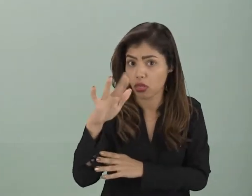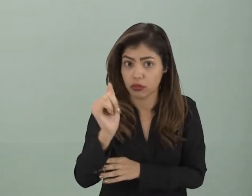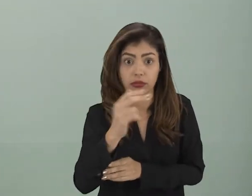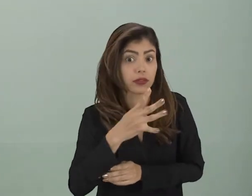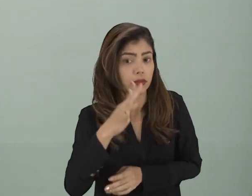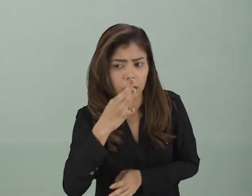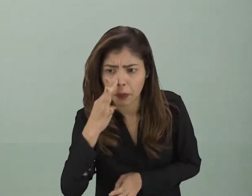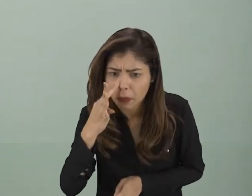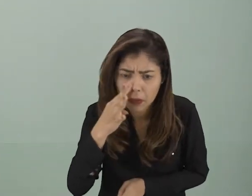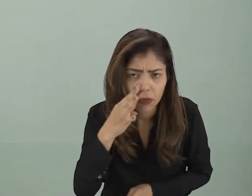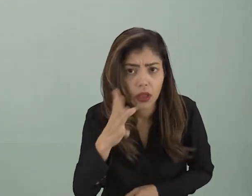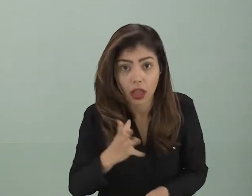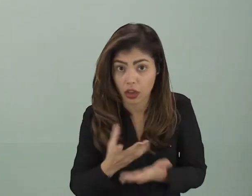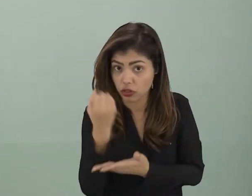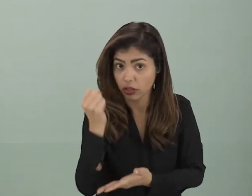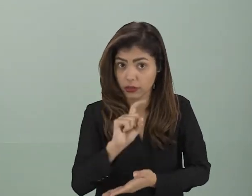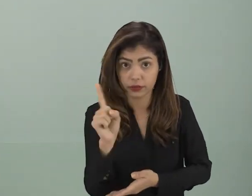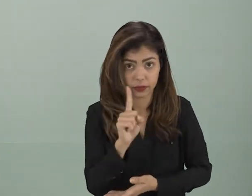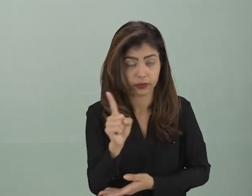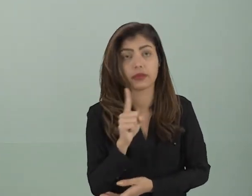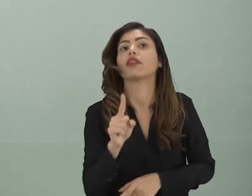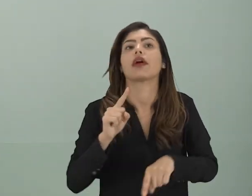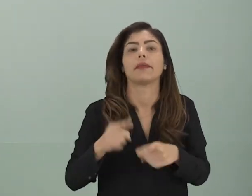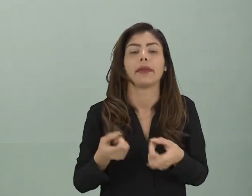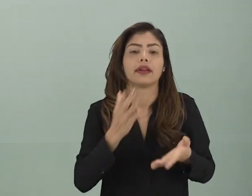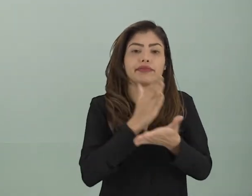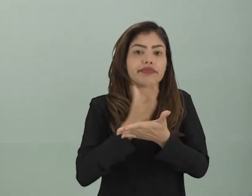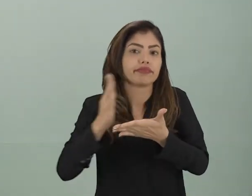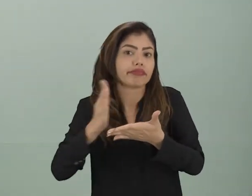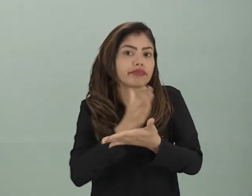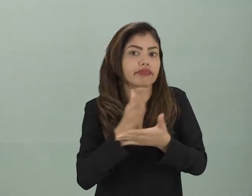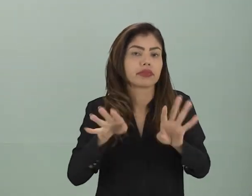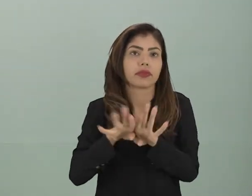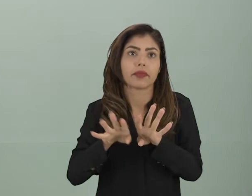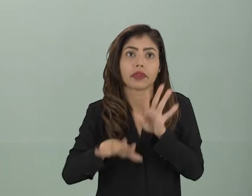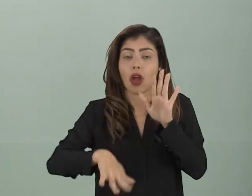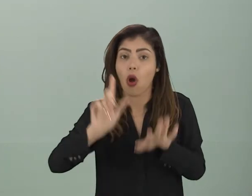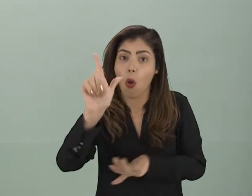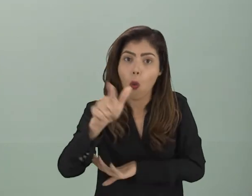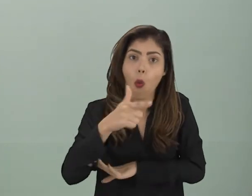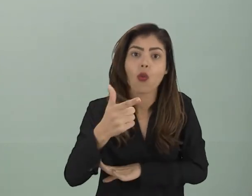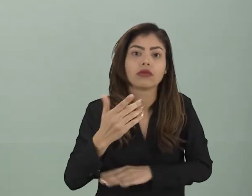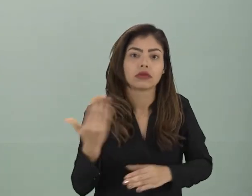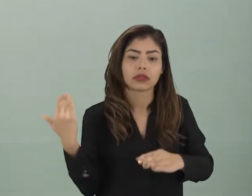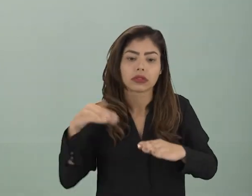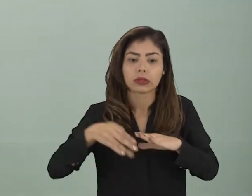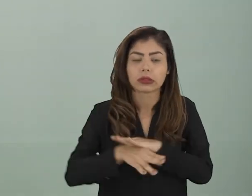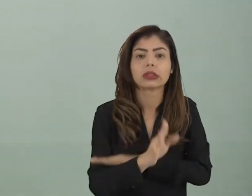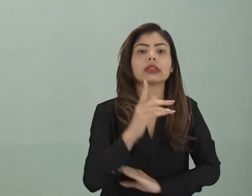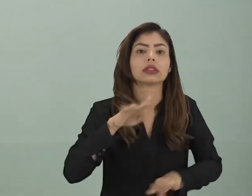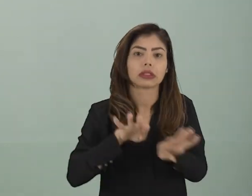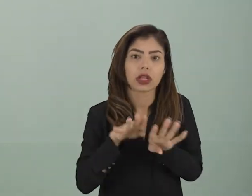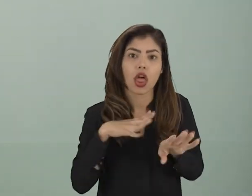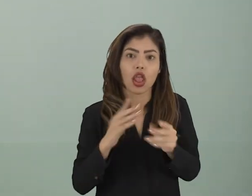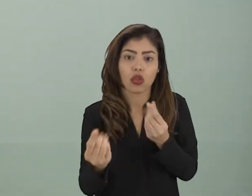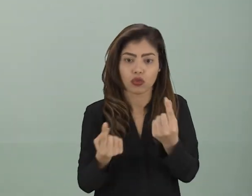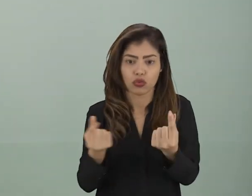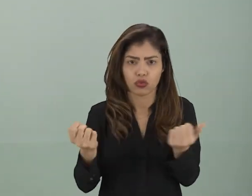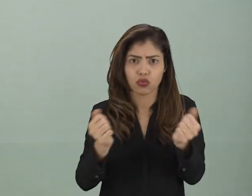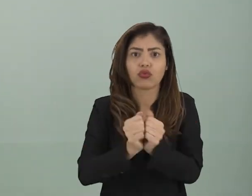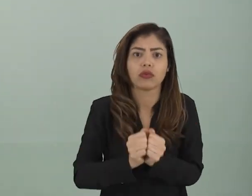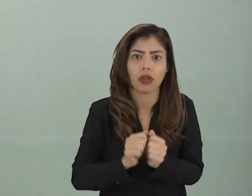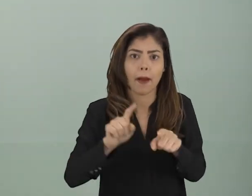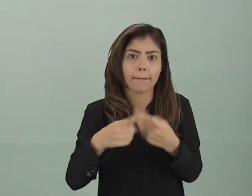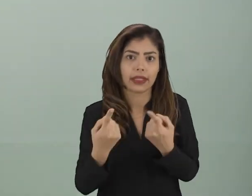estavam interessados nessa retirada, isso foi aí gradual. Outros foram envolvidos nessa revolução porque estavam no meio, mas